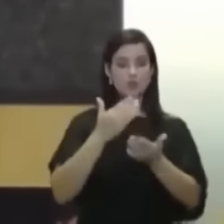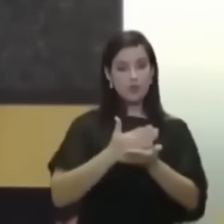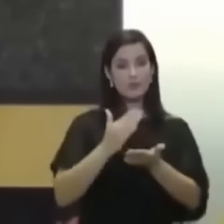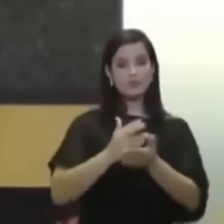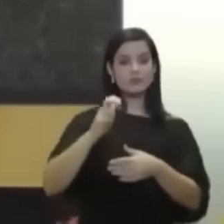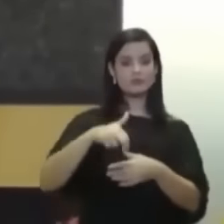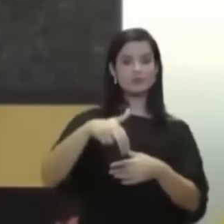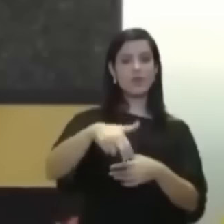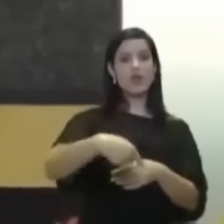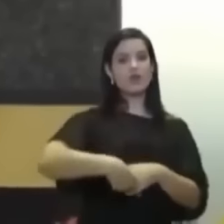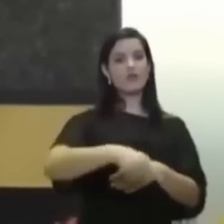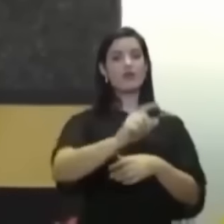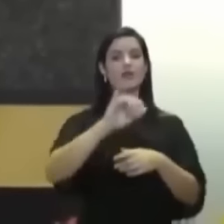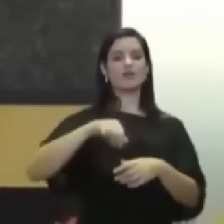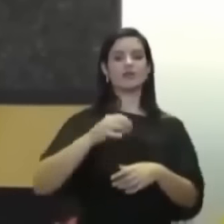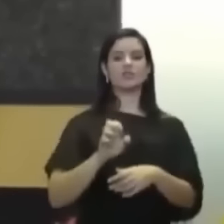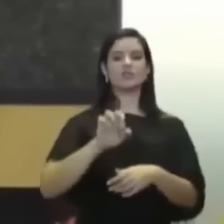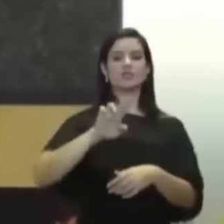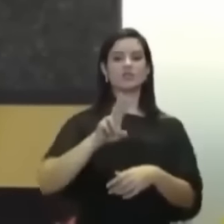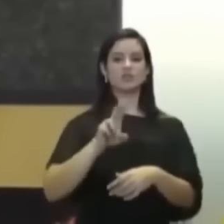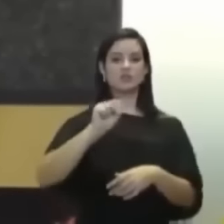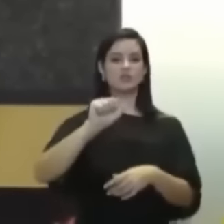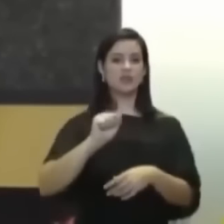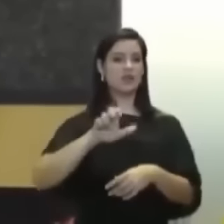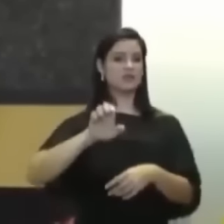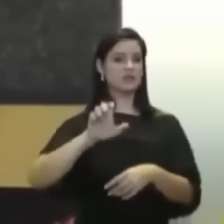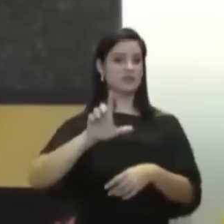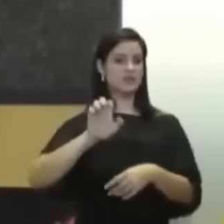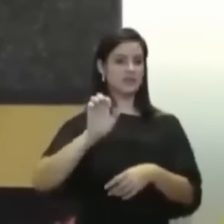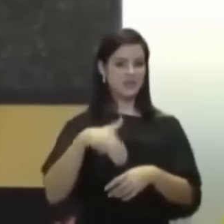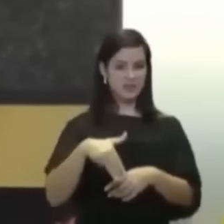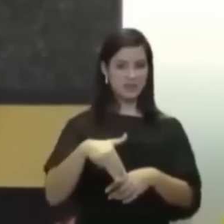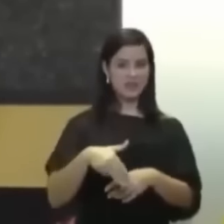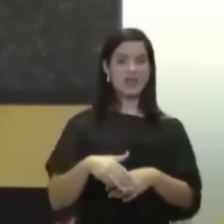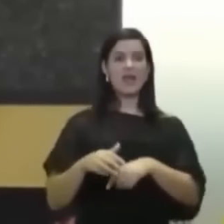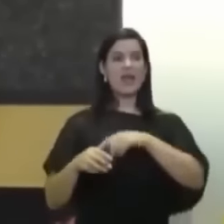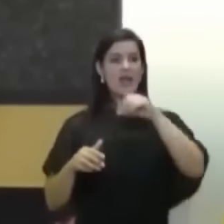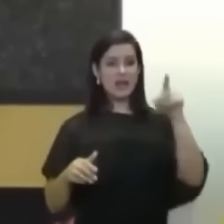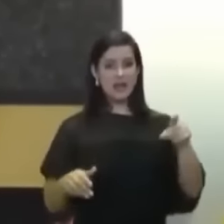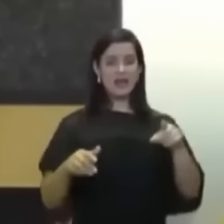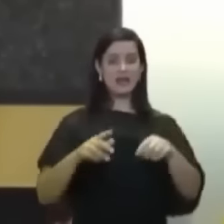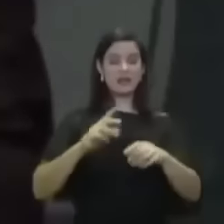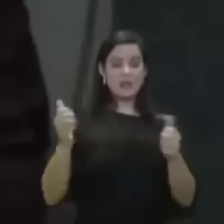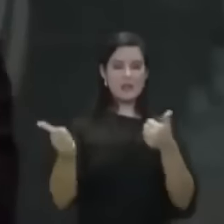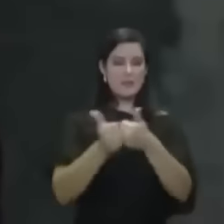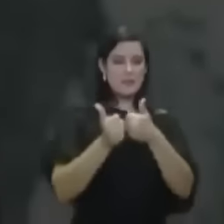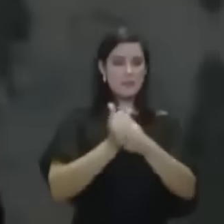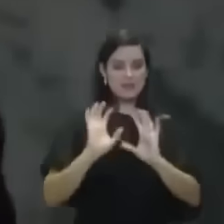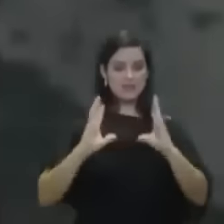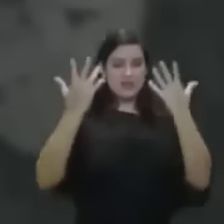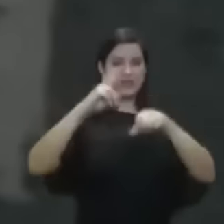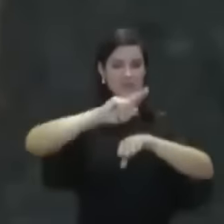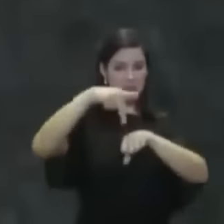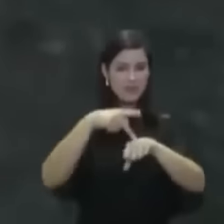Jerusalém. A cidade de Jerusalém, na festa da Páscoa, quintuplicava a sua população. Quando ele está entrando